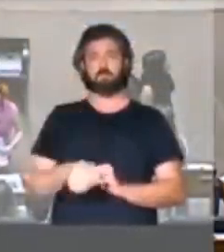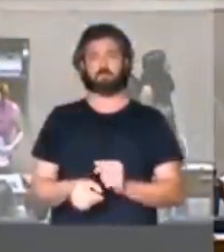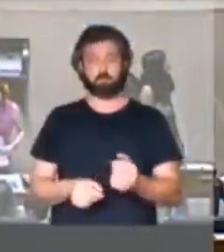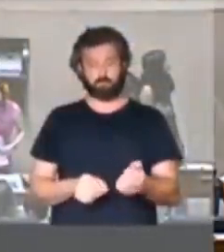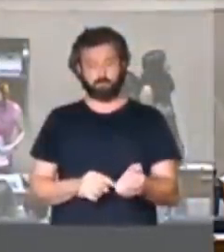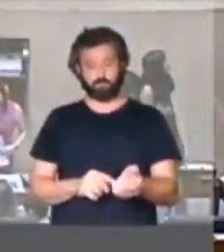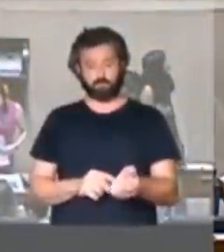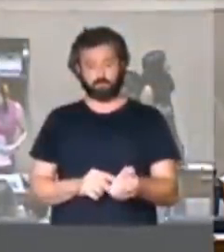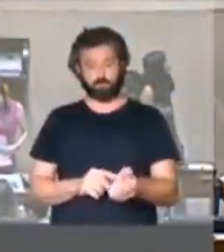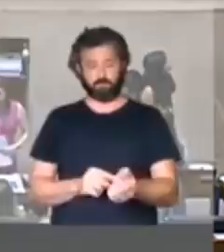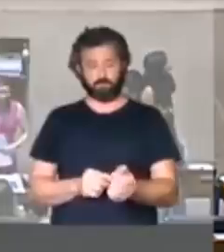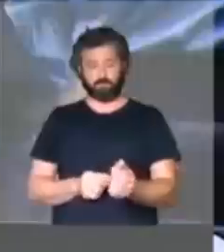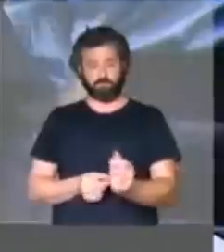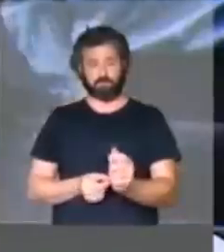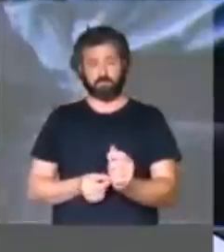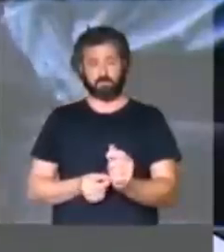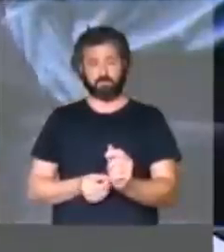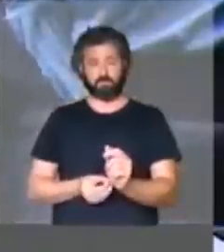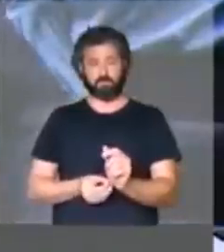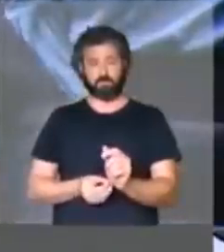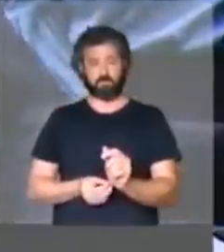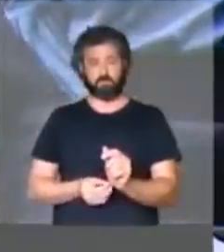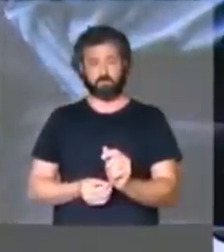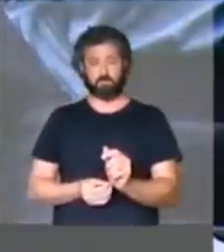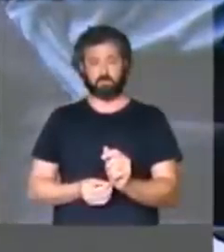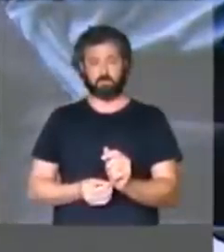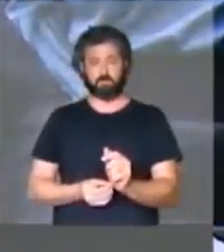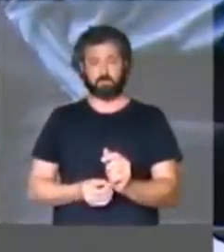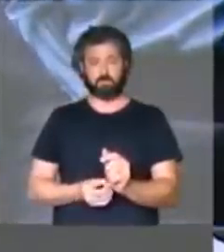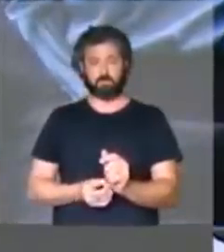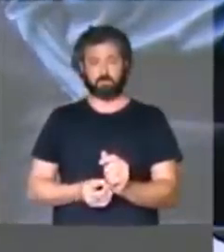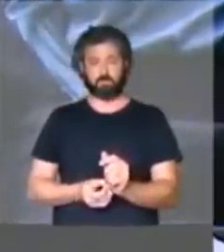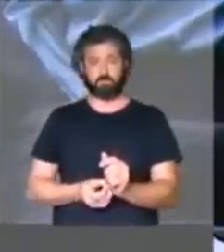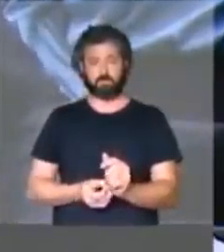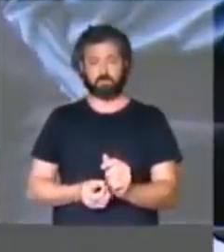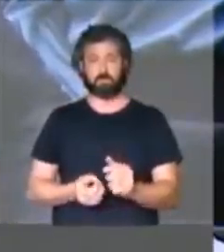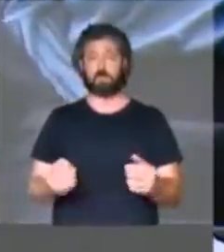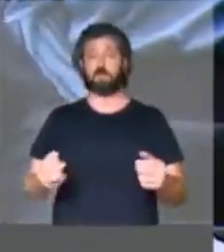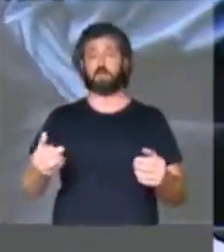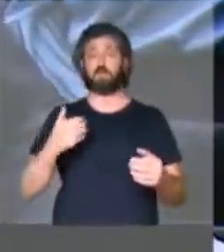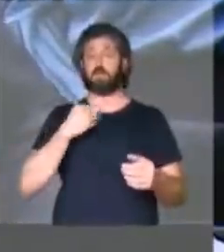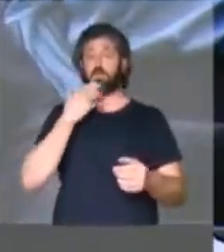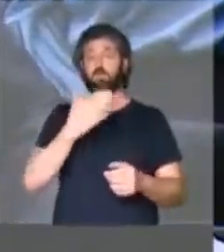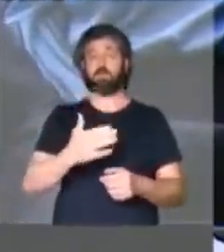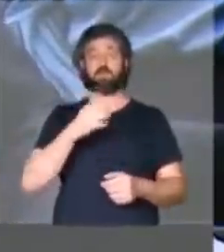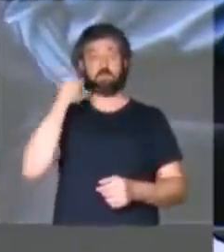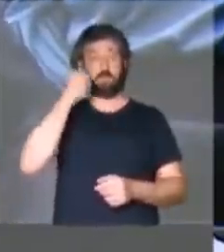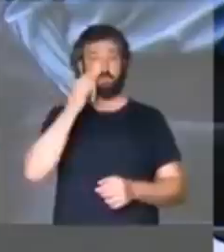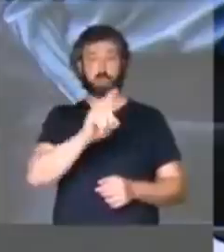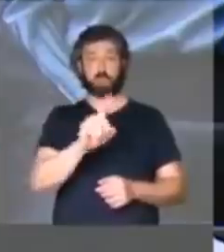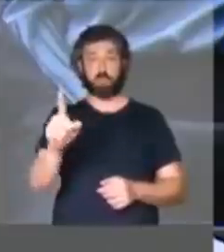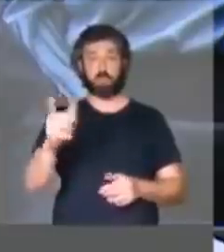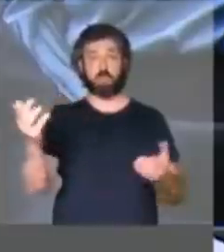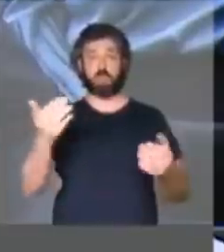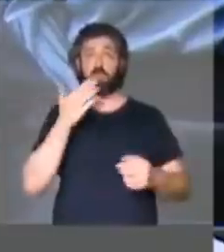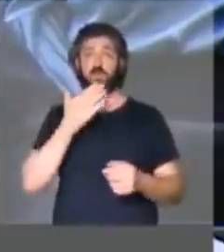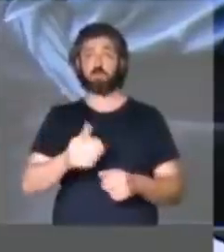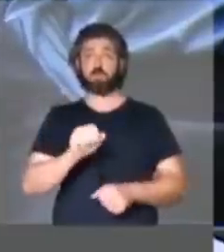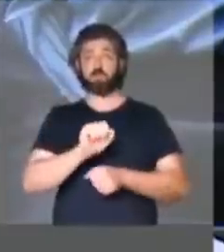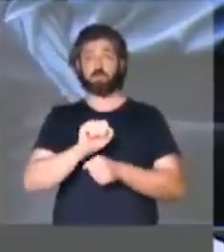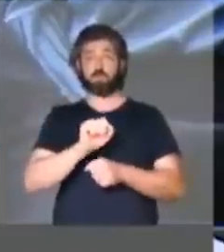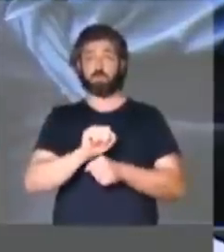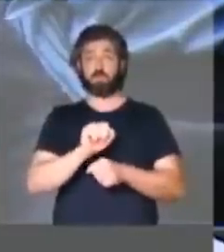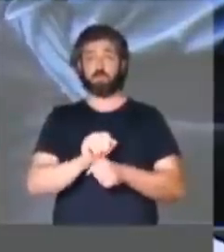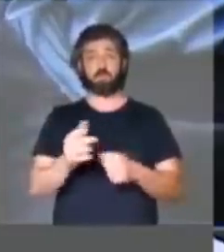Senador Randolfo, presidente. Eu queria fazer um apelo aos senadores. Porque agora que atingiu o quórum, há esse pedido para